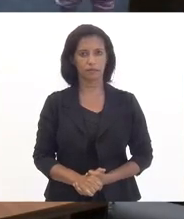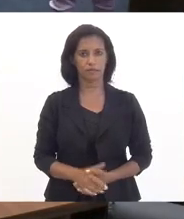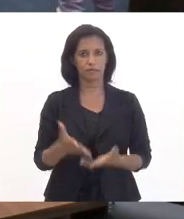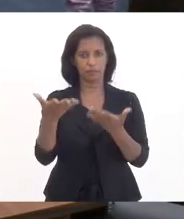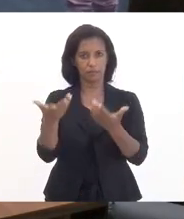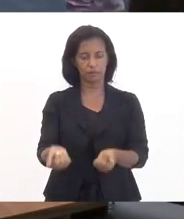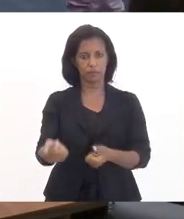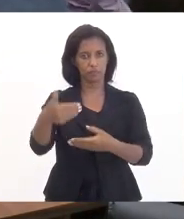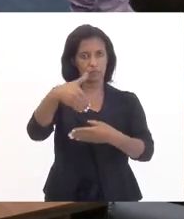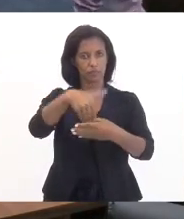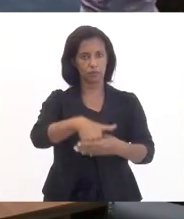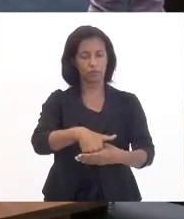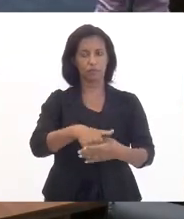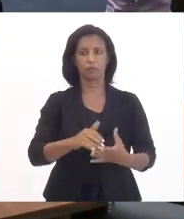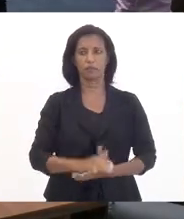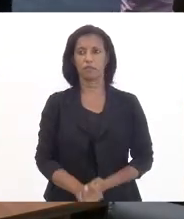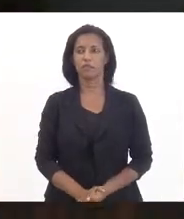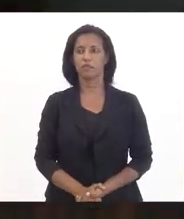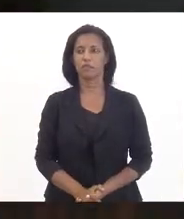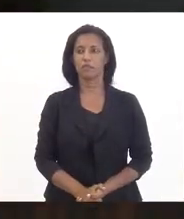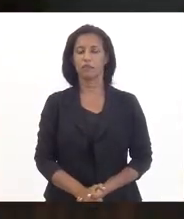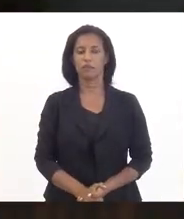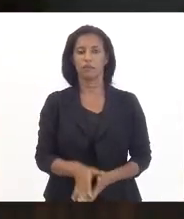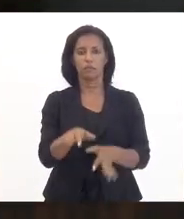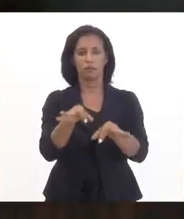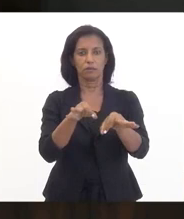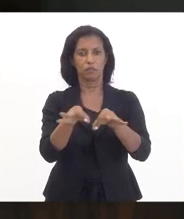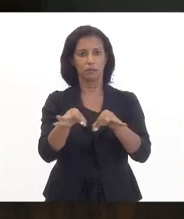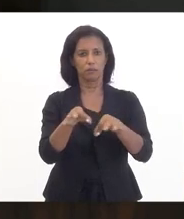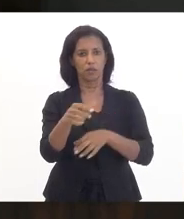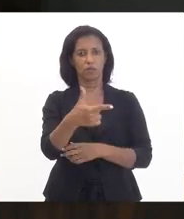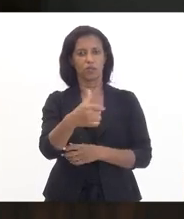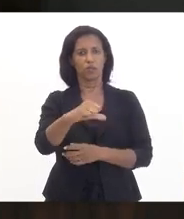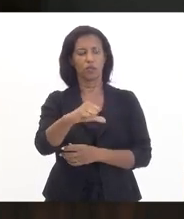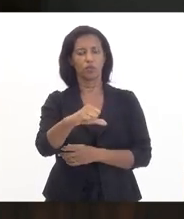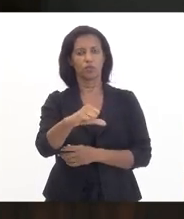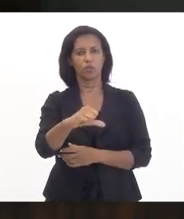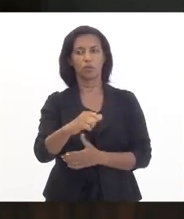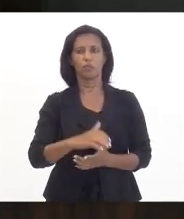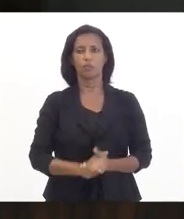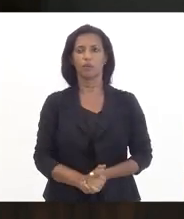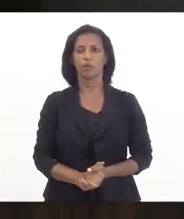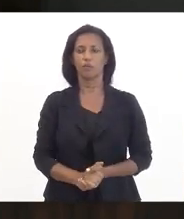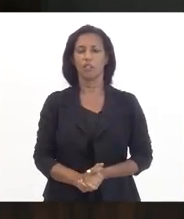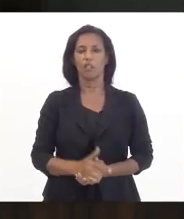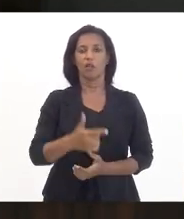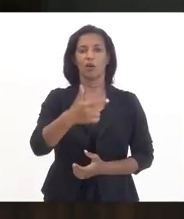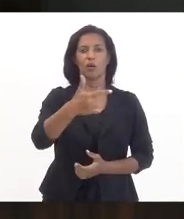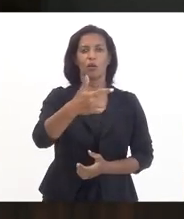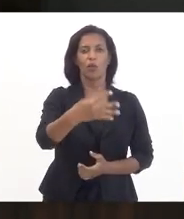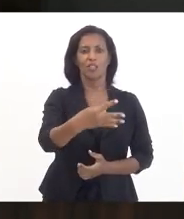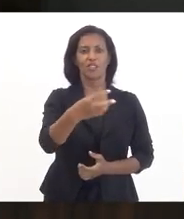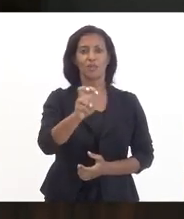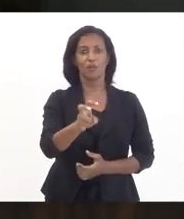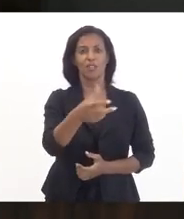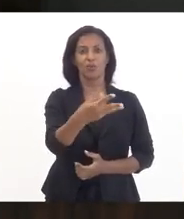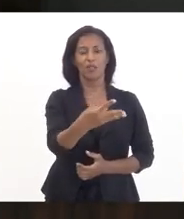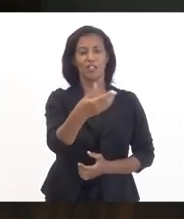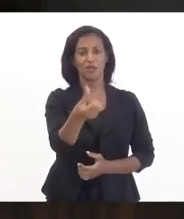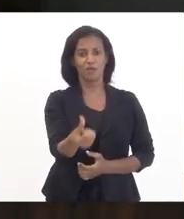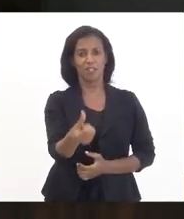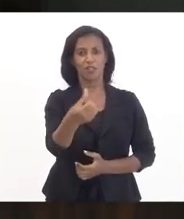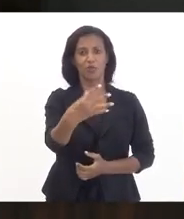Vamos votar os projetos 39º, 40º, 41º, 43º, 45º,